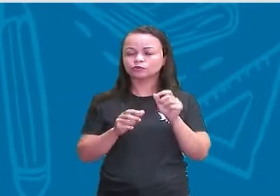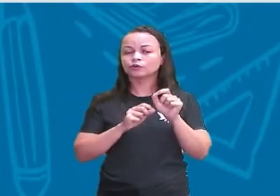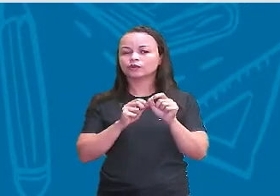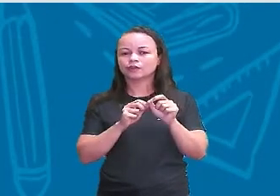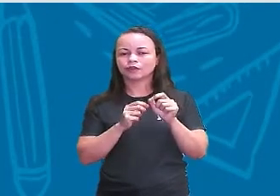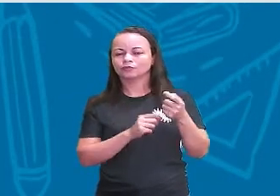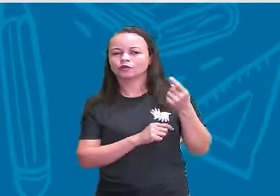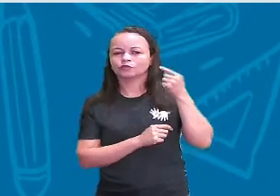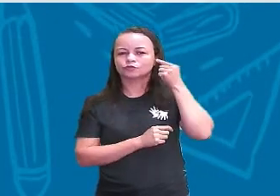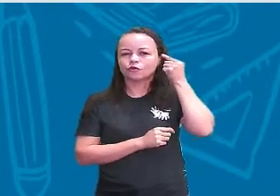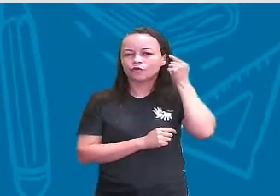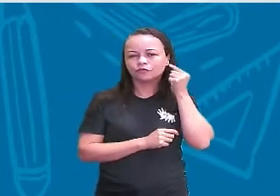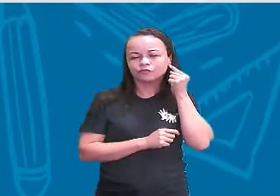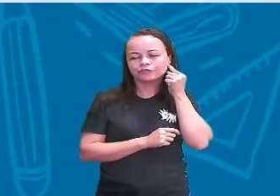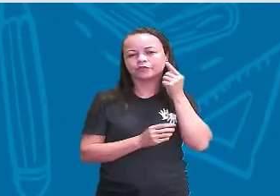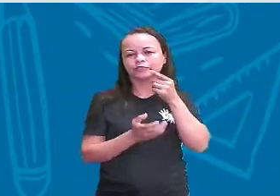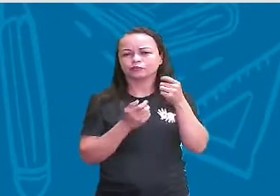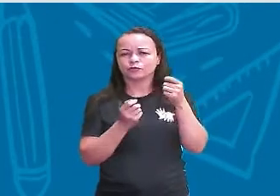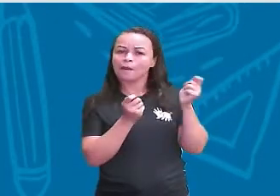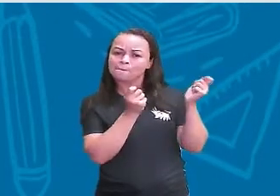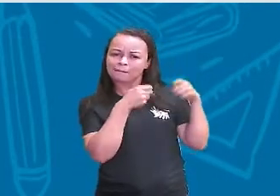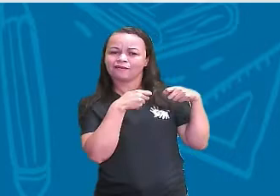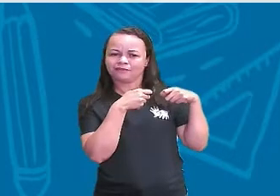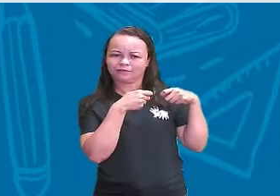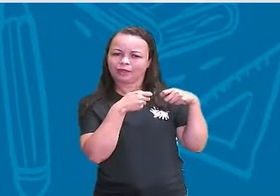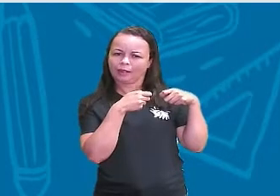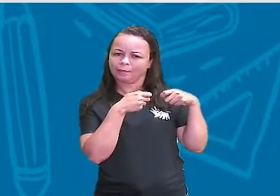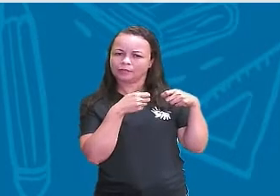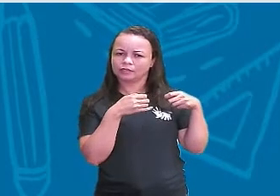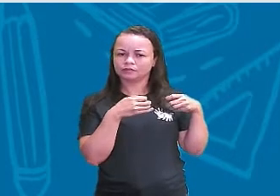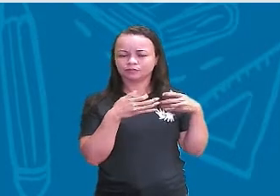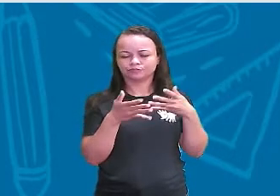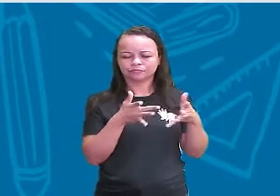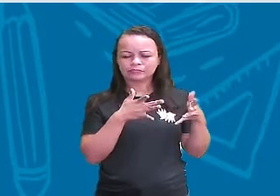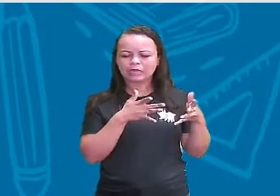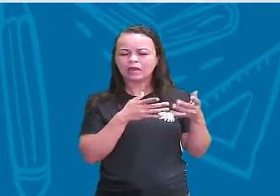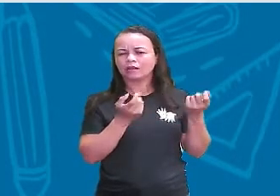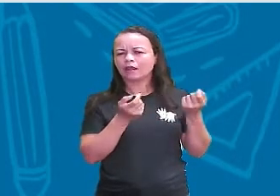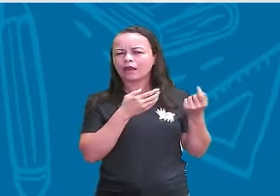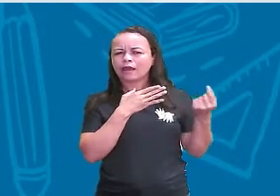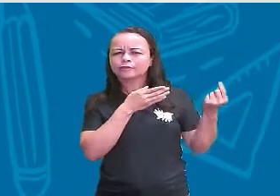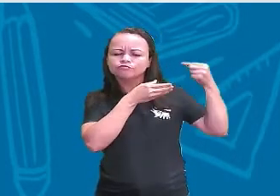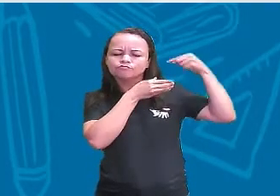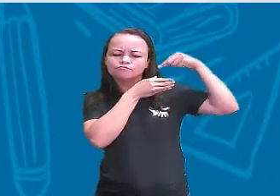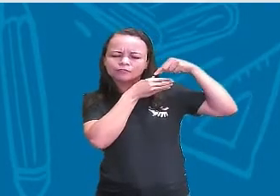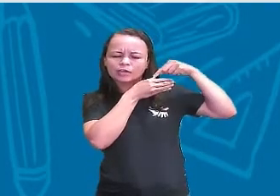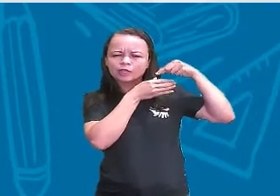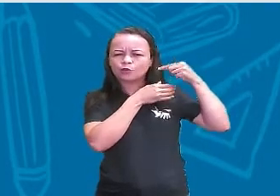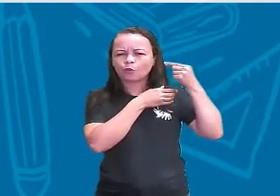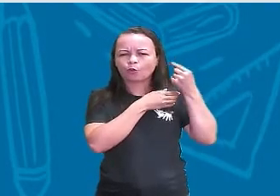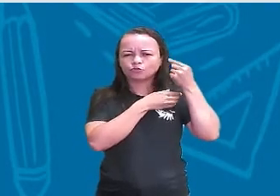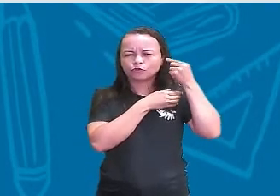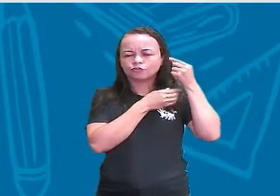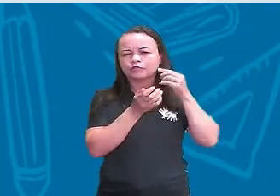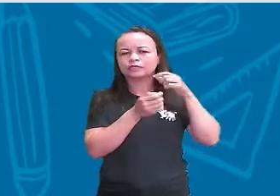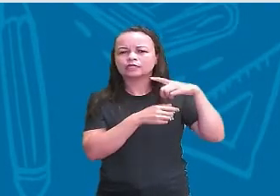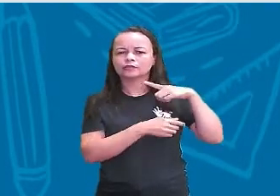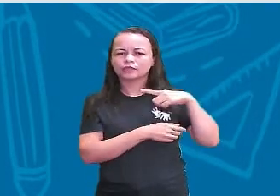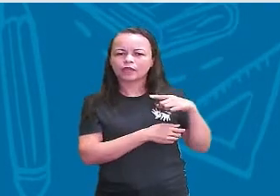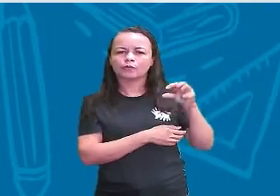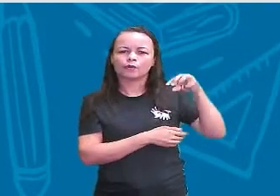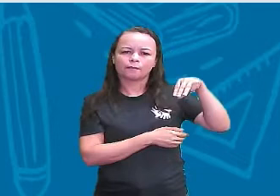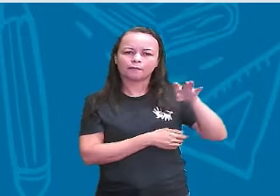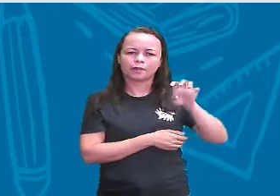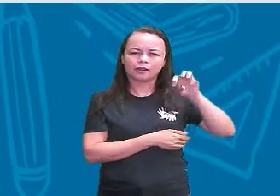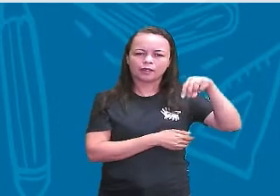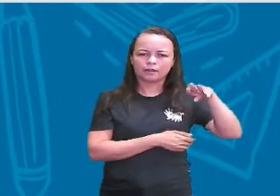ouvidos, eles são capazes de perceber, tá certo? Lá no interior do nosso ouvido, a gente tem uma membrana, tá